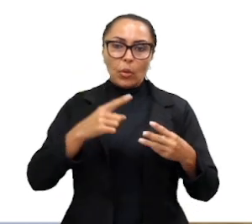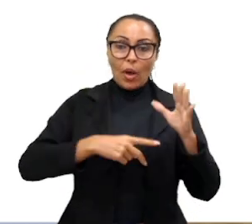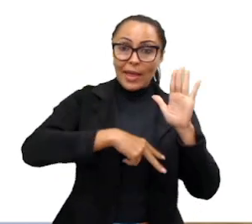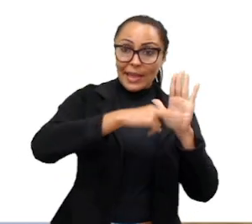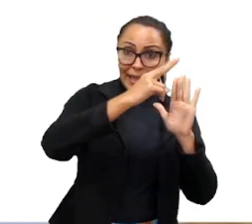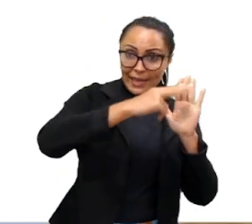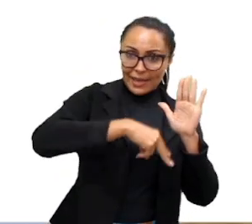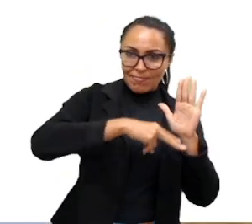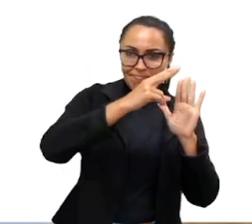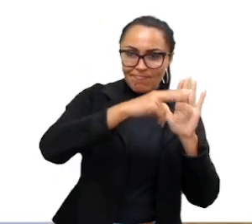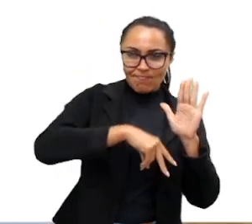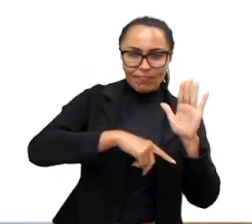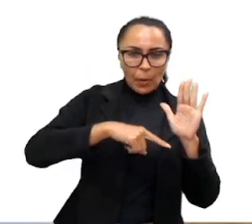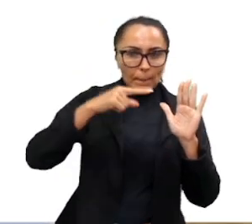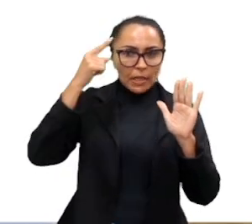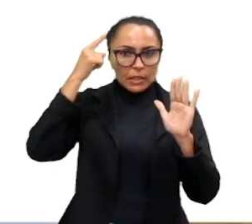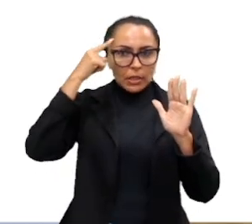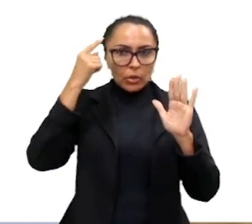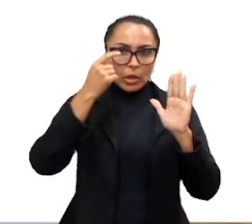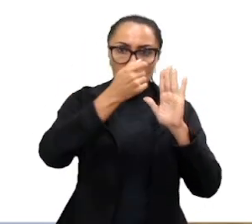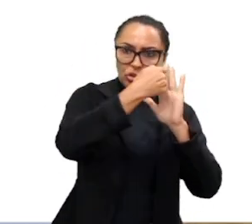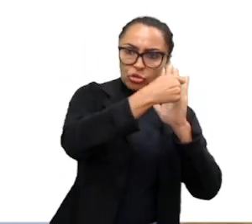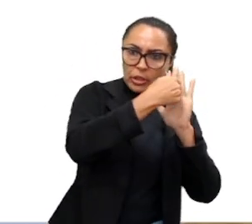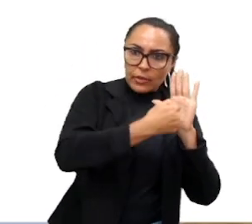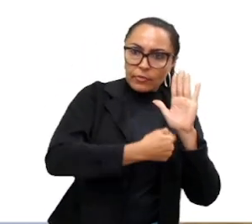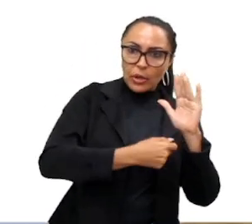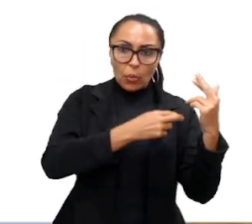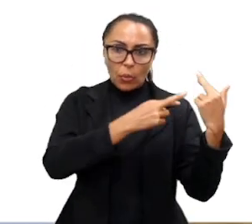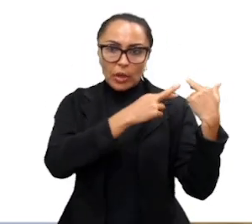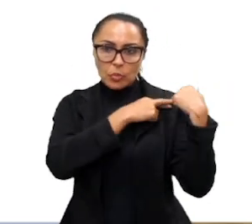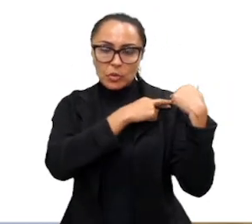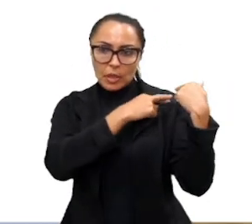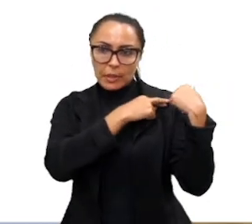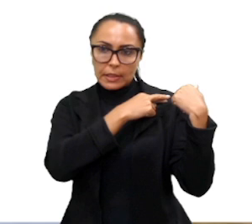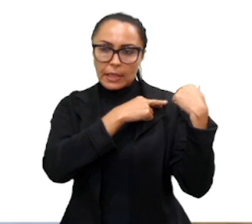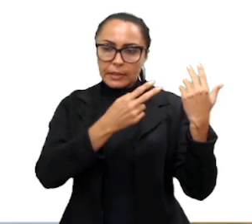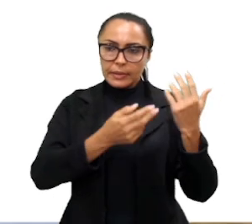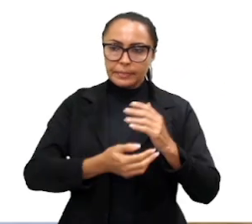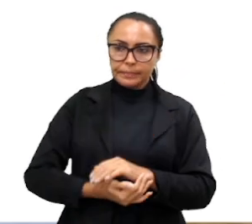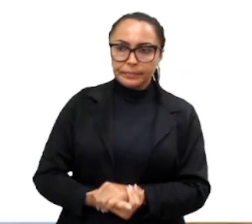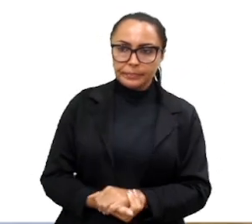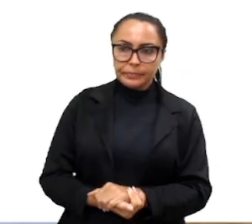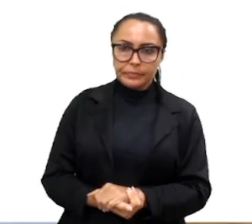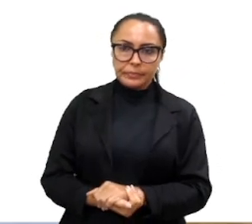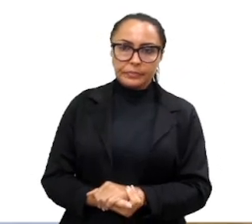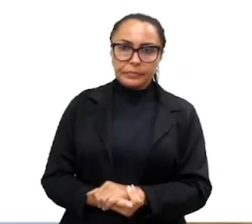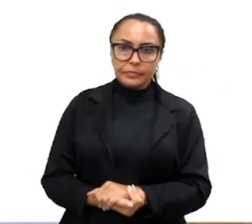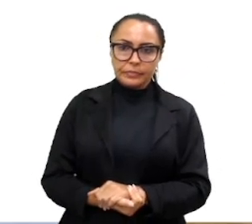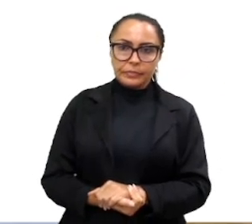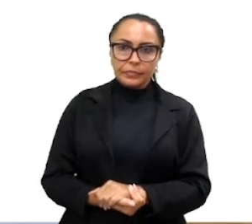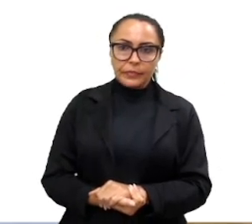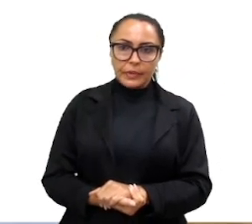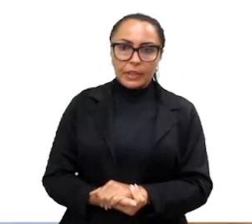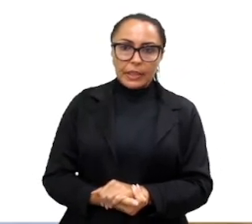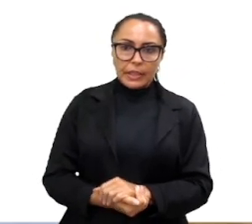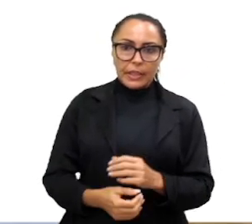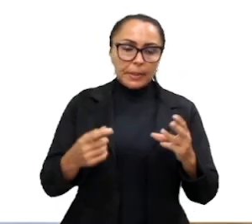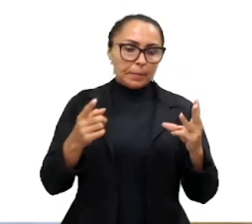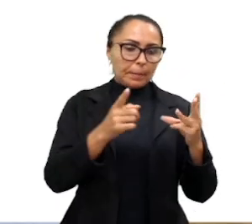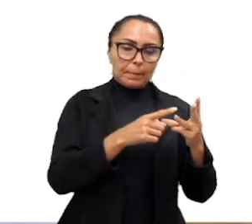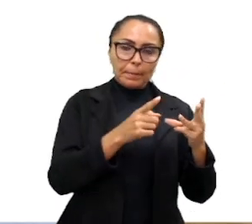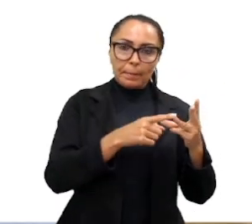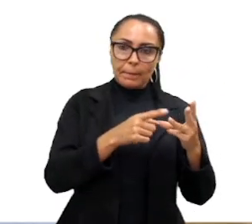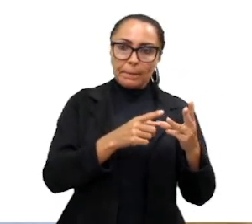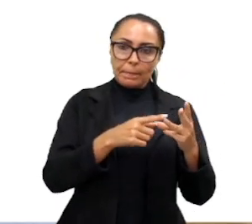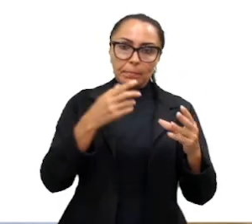dessa discussão. Escrever com responsabilidade. E outro ponto significativo é a